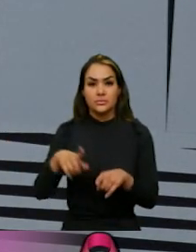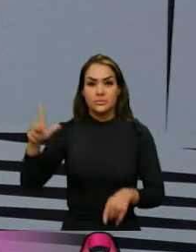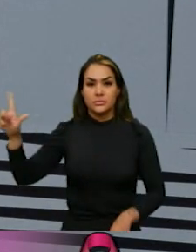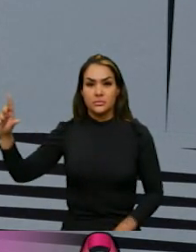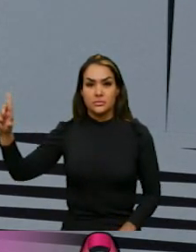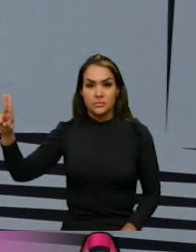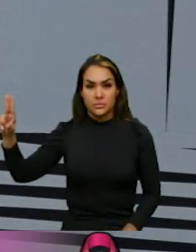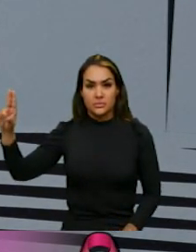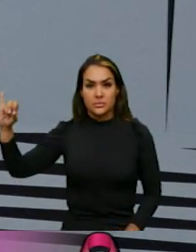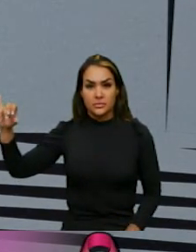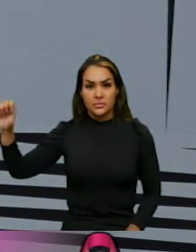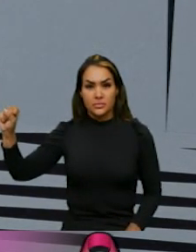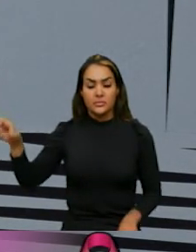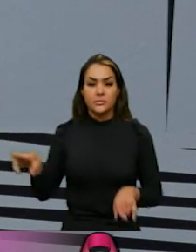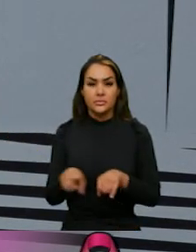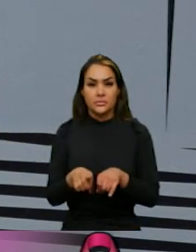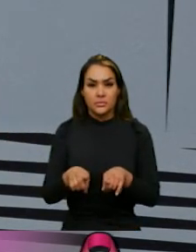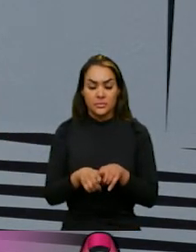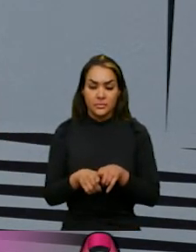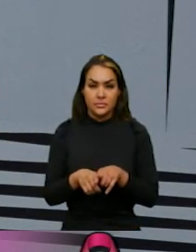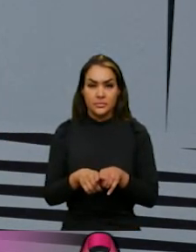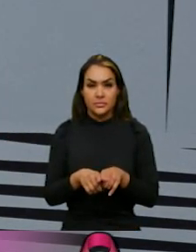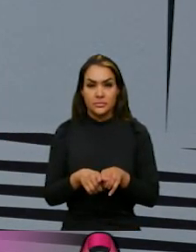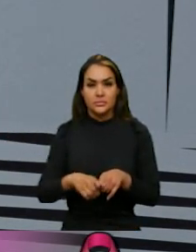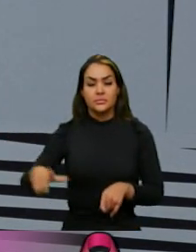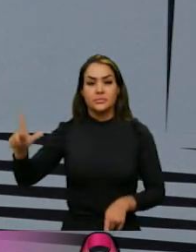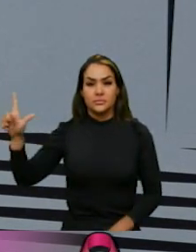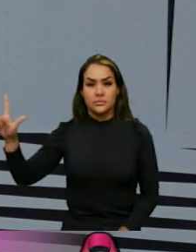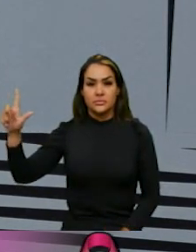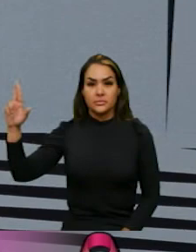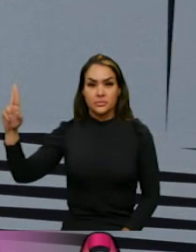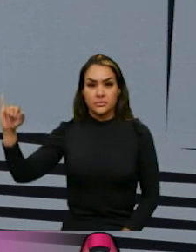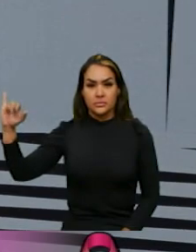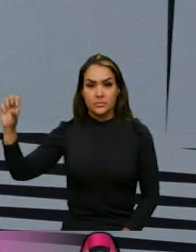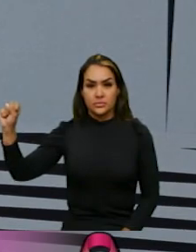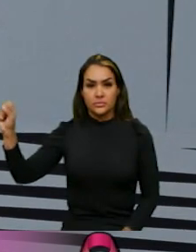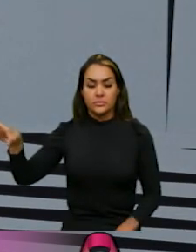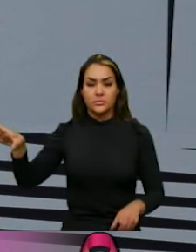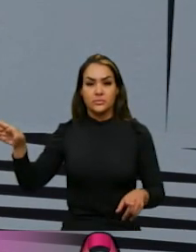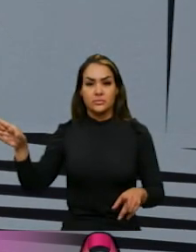Gustavo Atoguia dos Santos, primeiro lugar, Luiz Gustavo Cabral